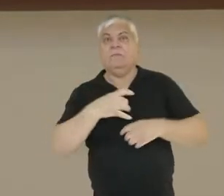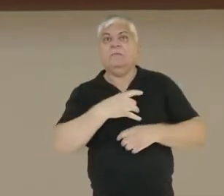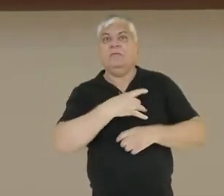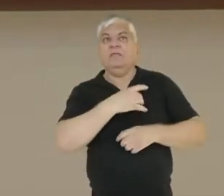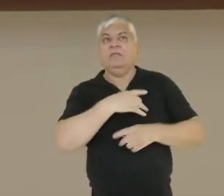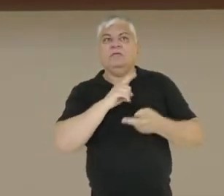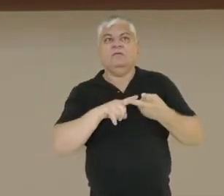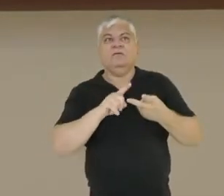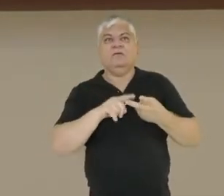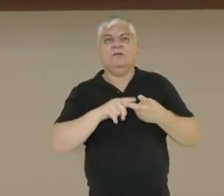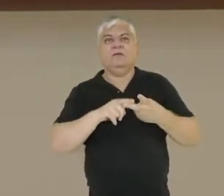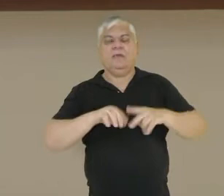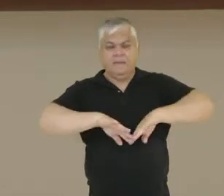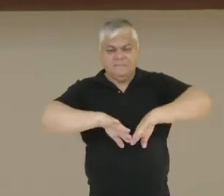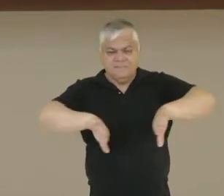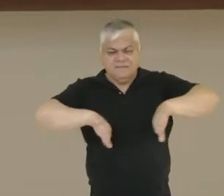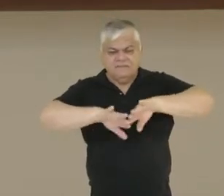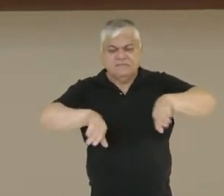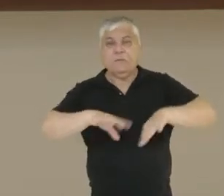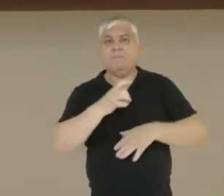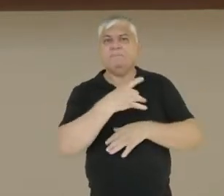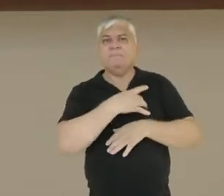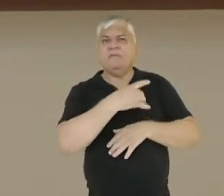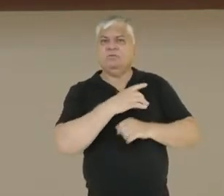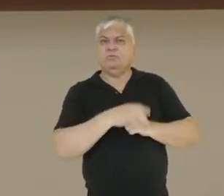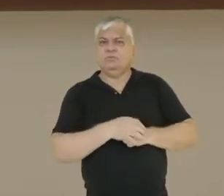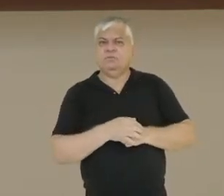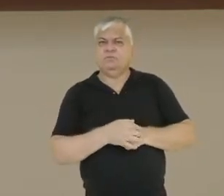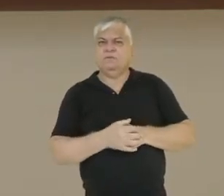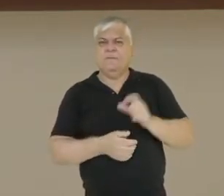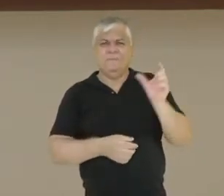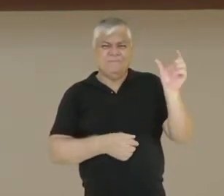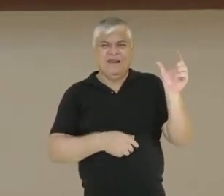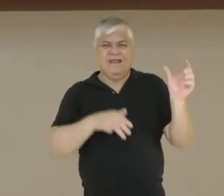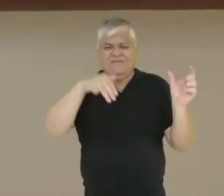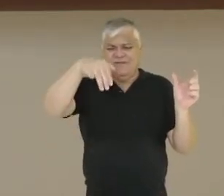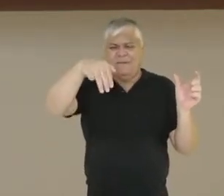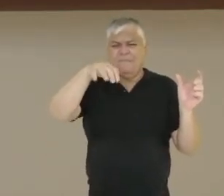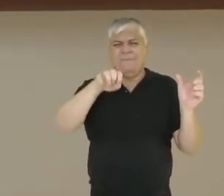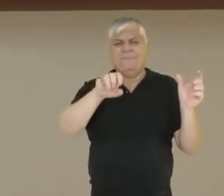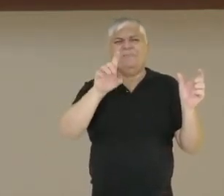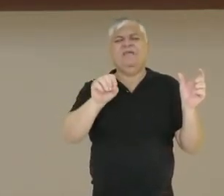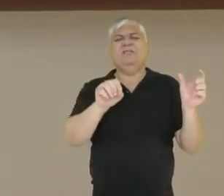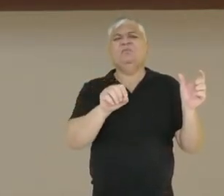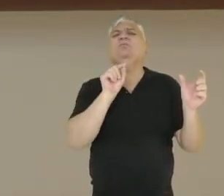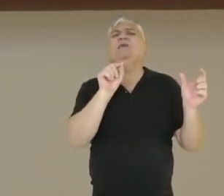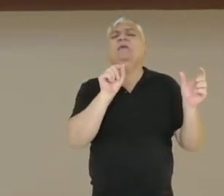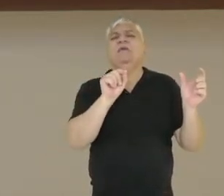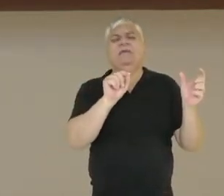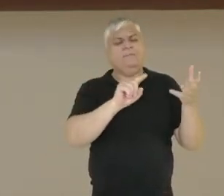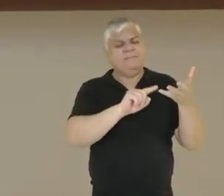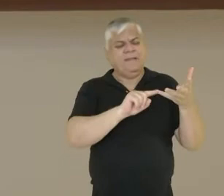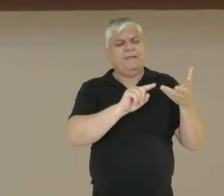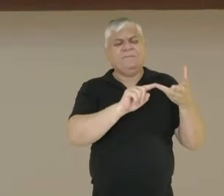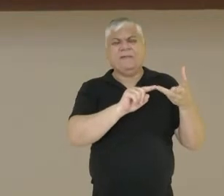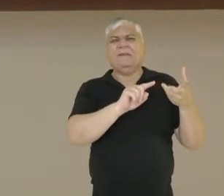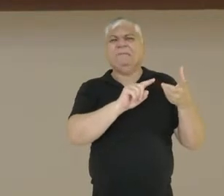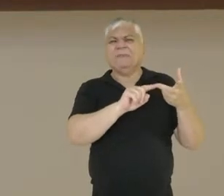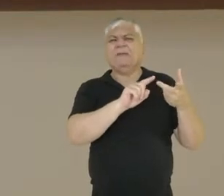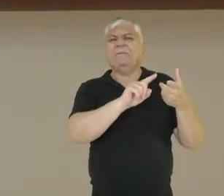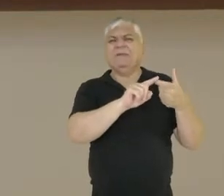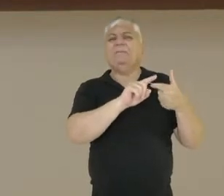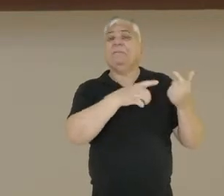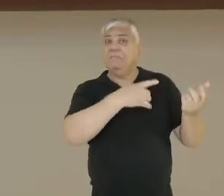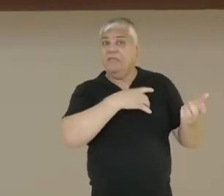na piscina. Que pessoa medrosa. Que tipo de medo ele tem? Ele tem medo disso, medo daquilo